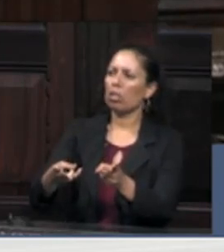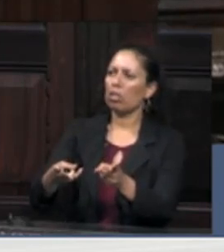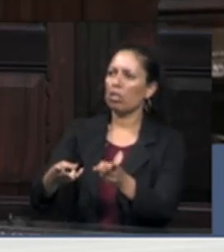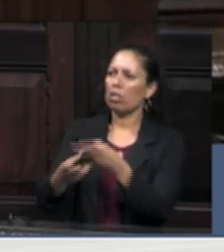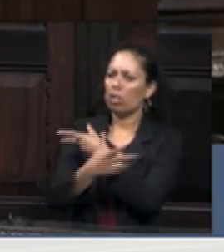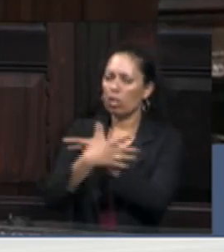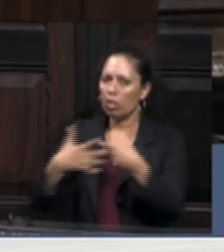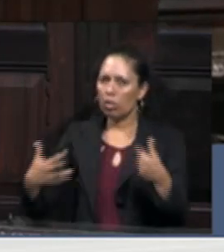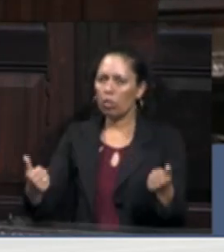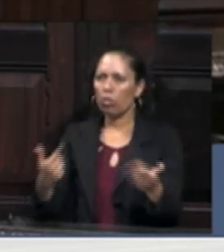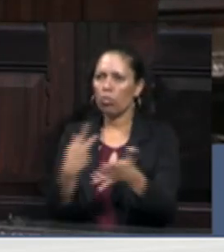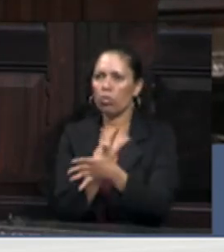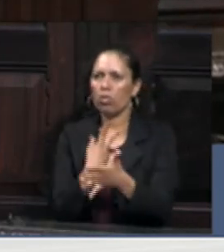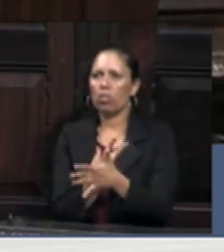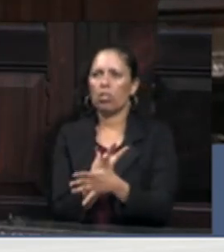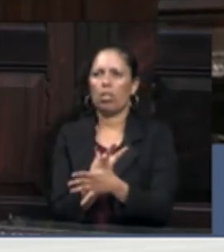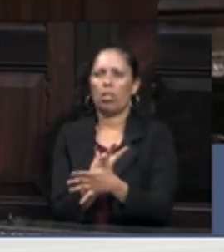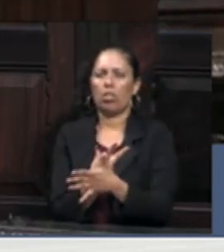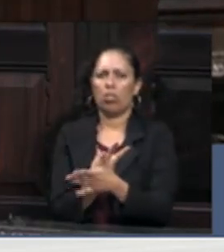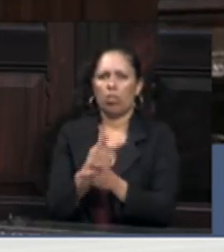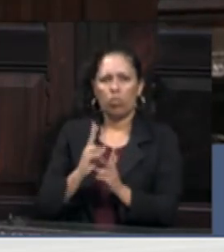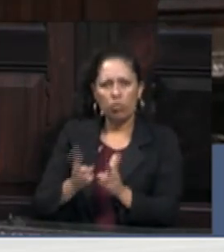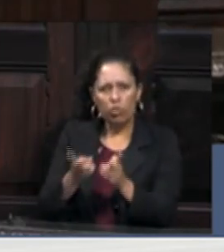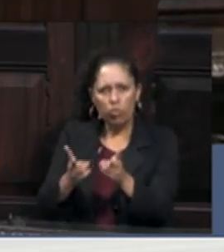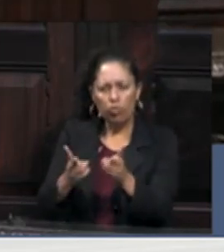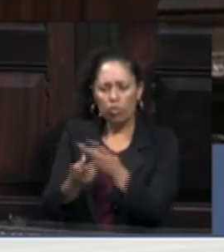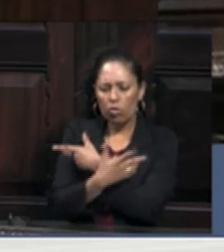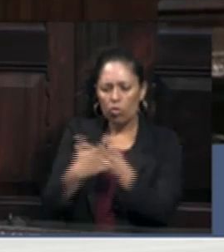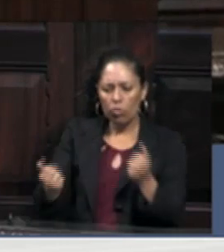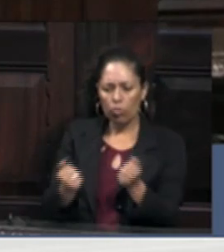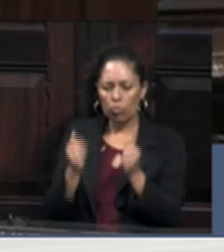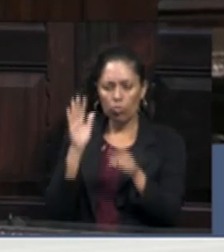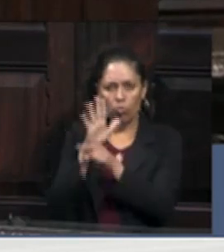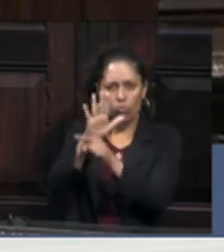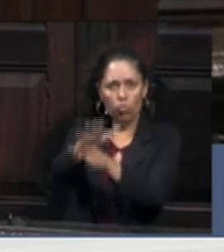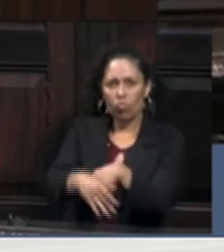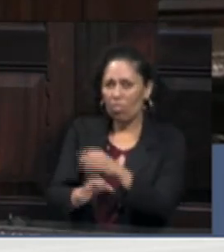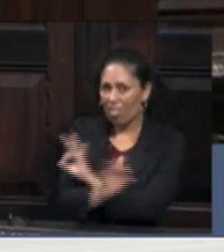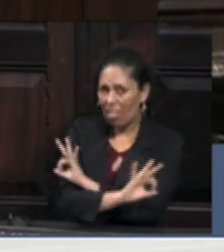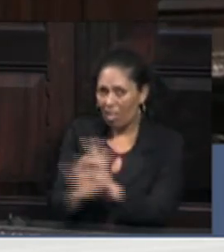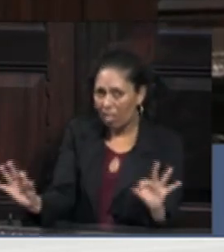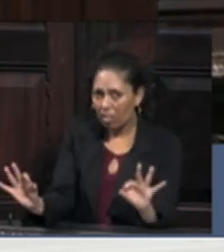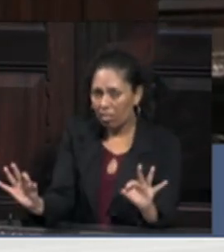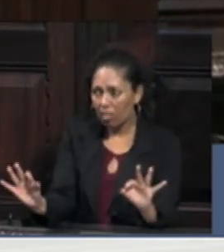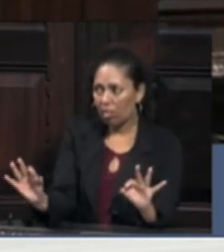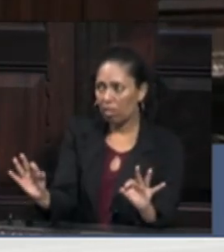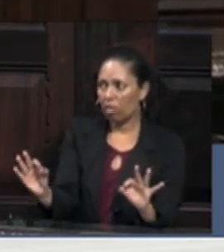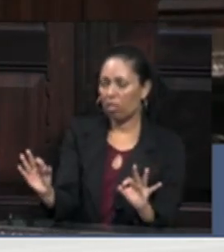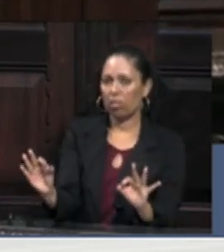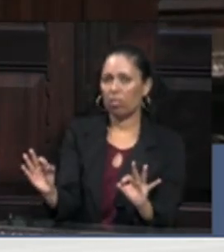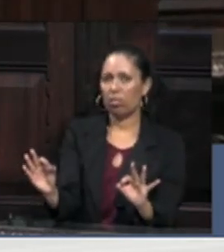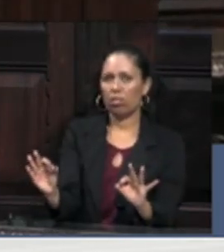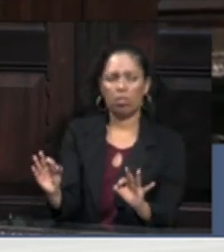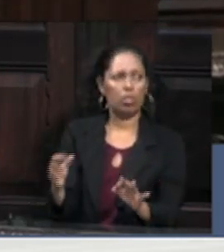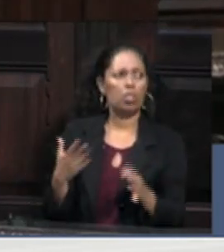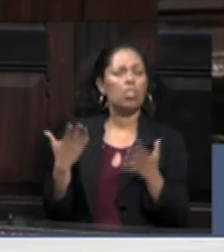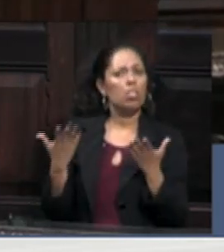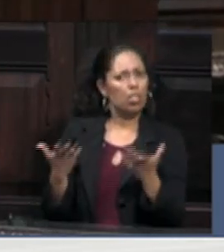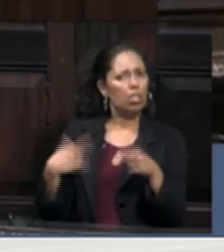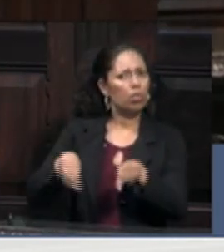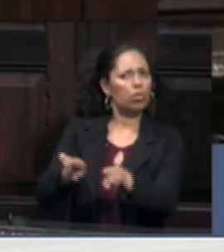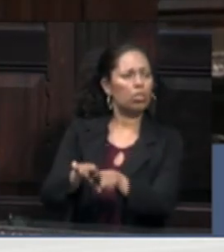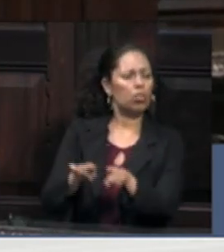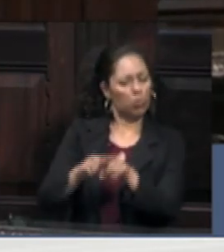meu juízo, apresentam resultados pífios ou claramente insatisfatórios. Quero,